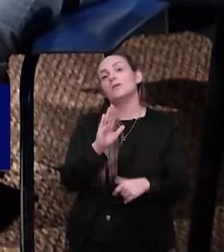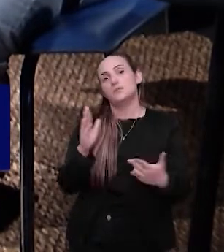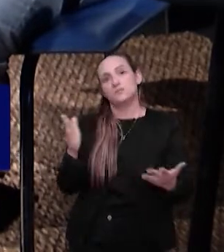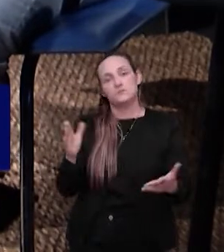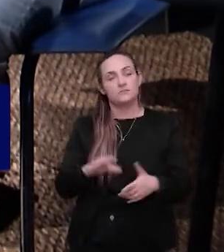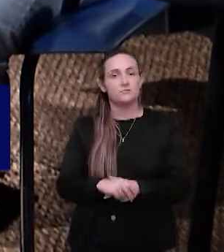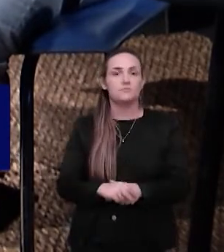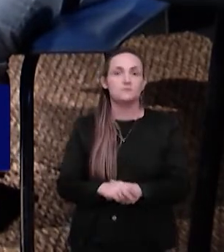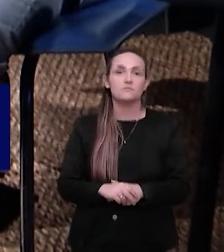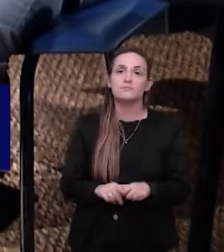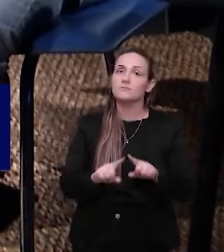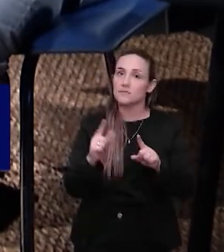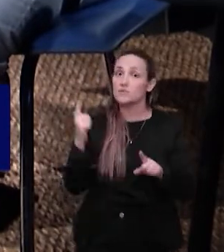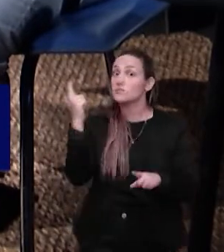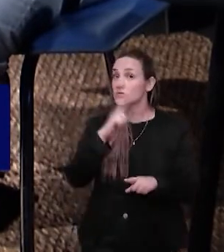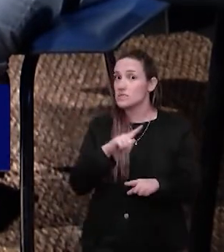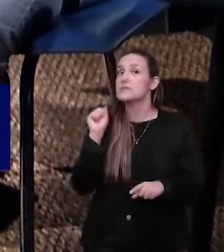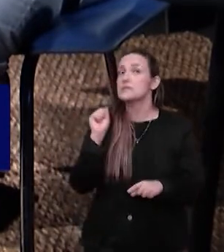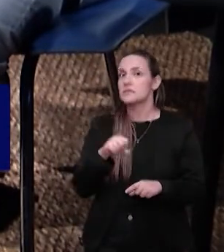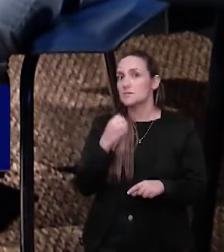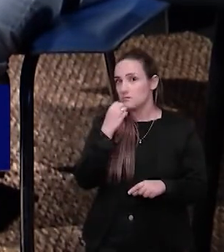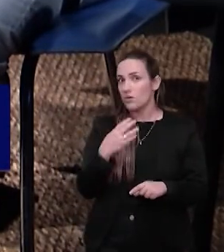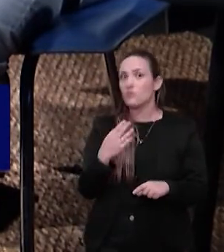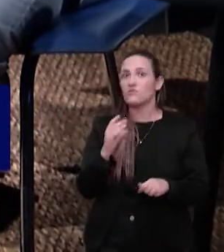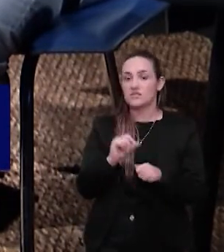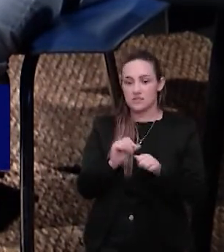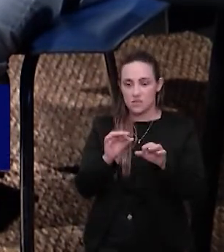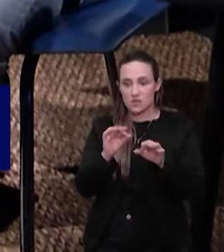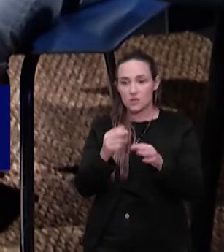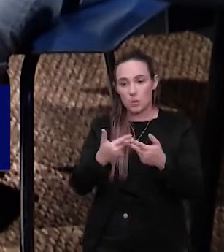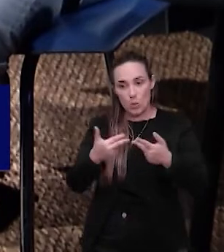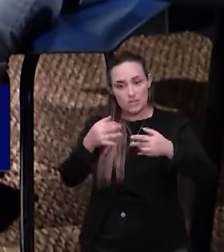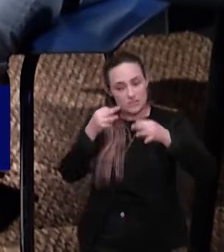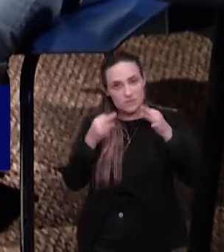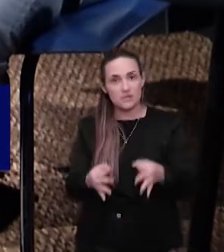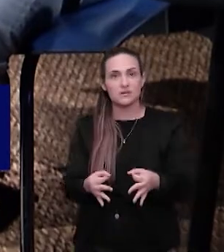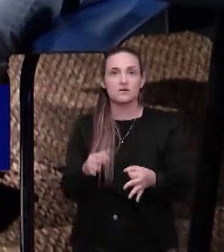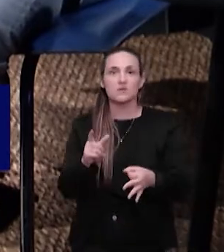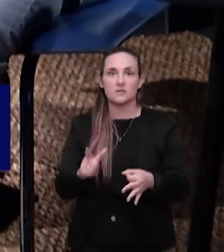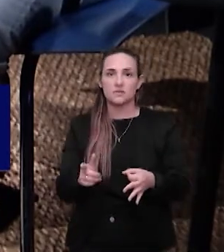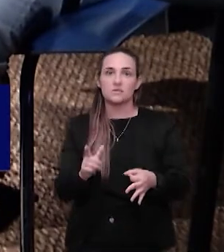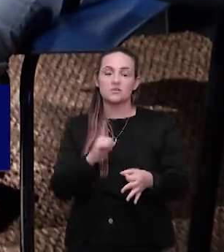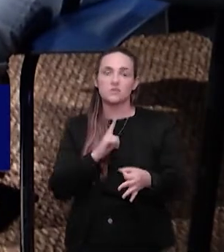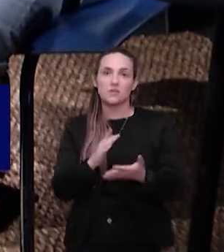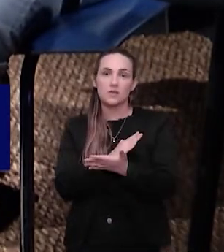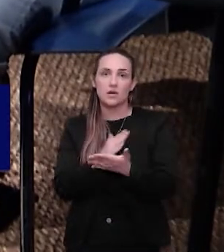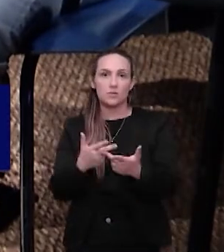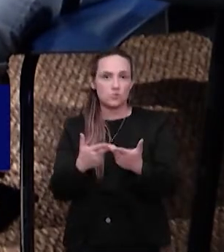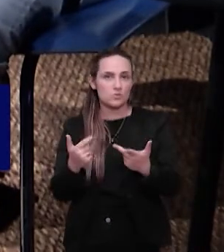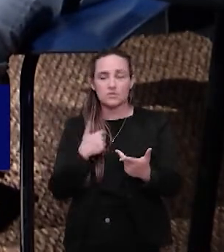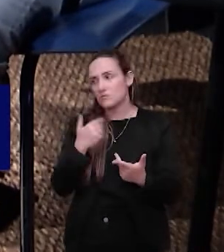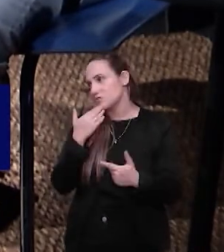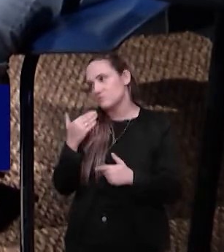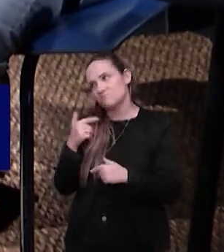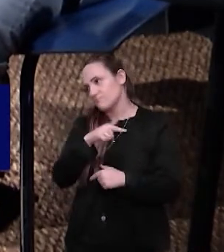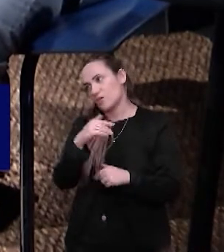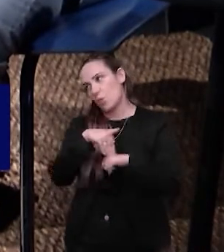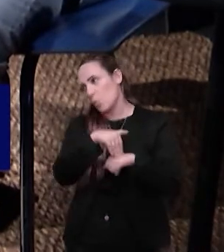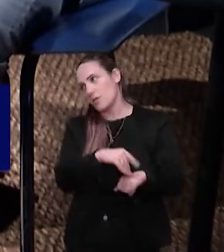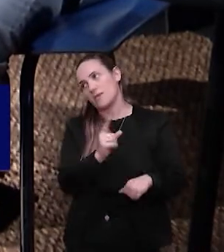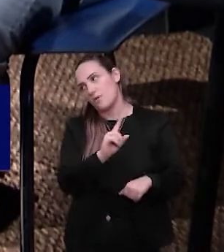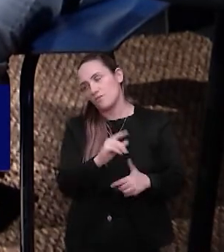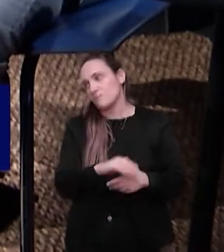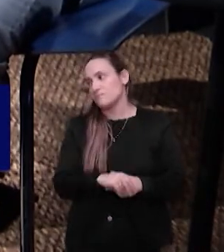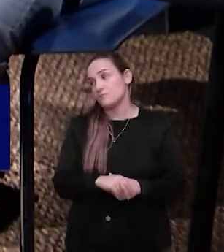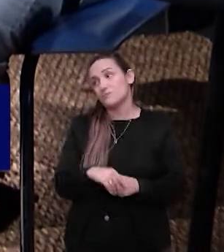e abordava. E graças a Deus sempre deu muito certo, fazendo o que é justo. Teve situações de absolvição, pedi absolvição com tranquilidade.